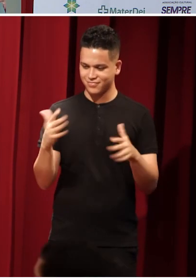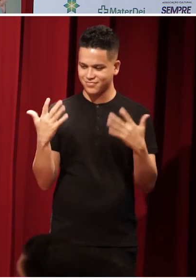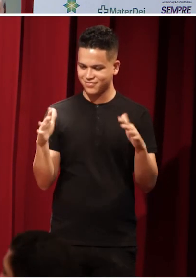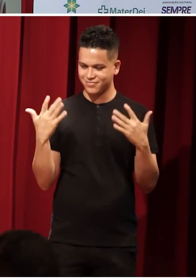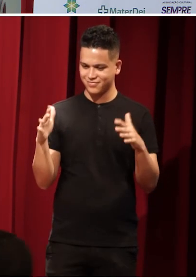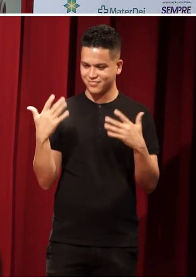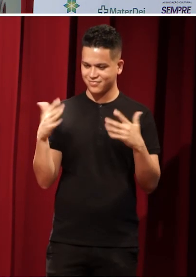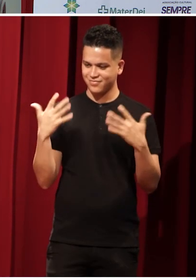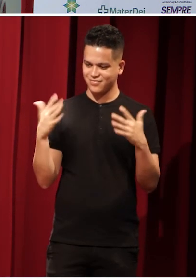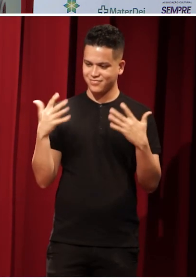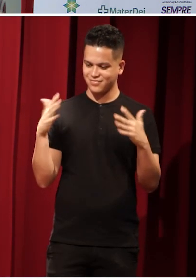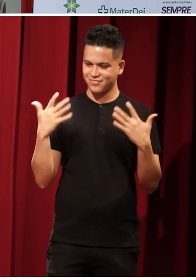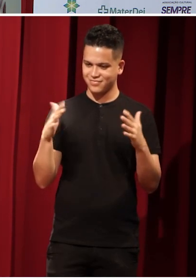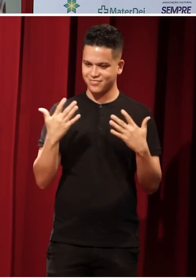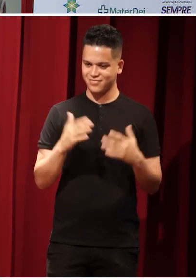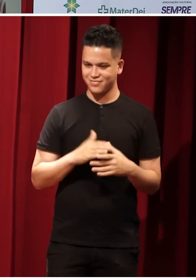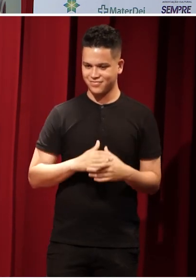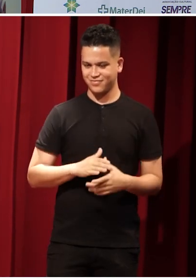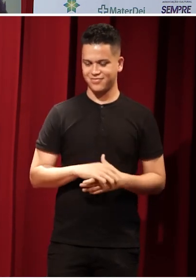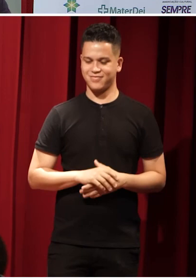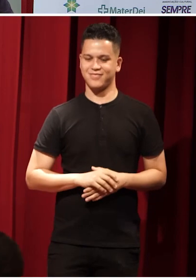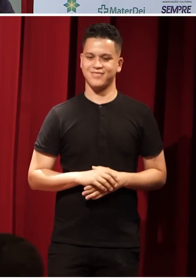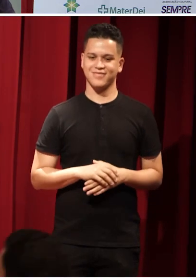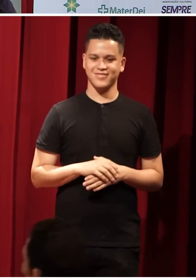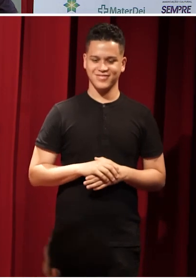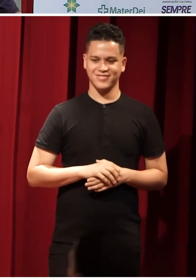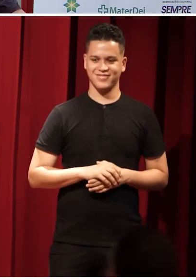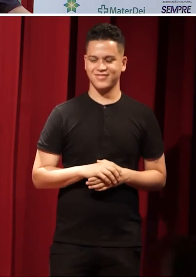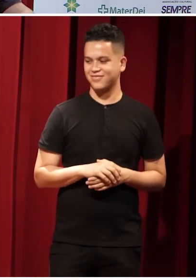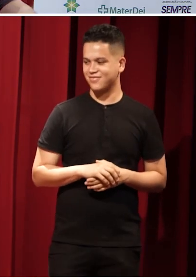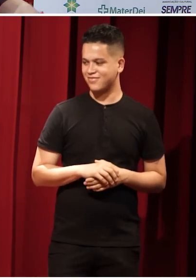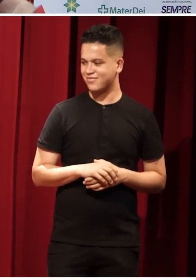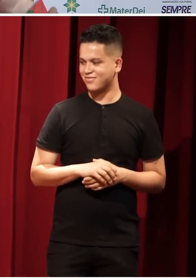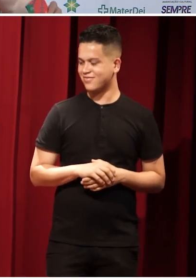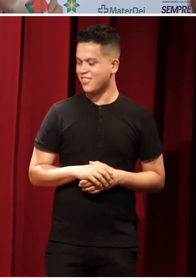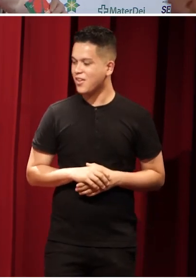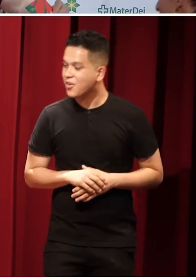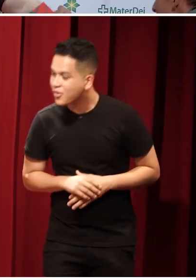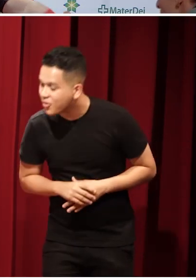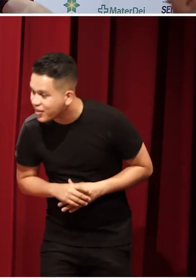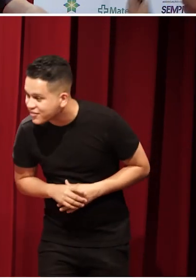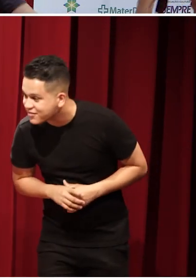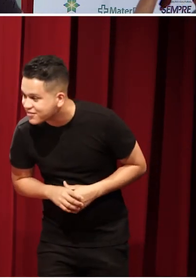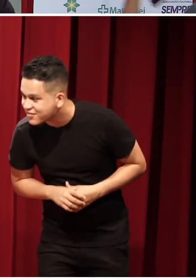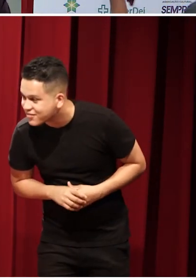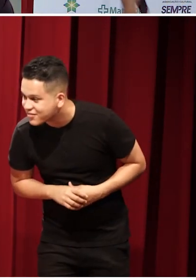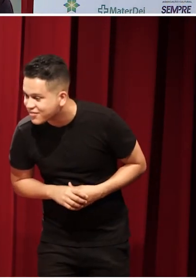surdo que está na plateia. Claro. Eu que sou preguiçoso.